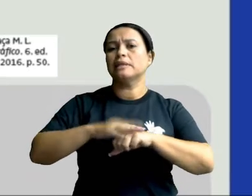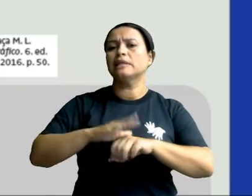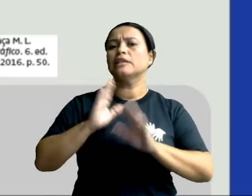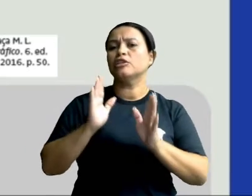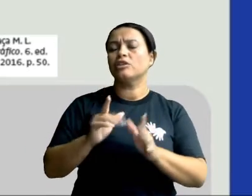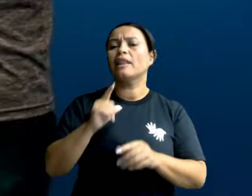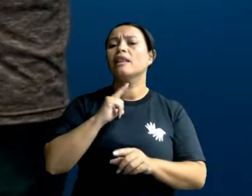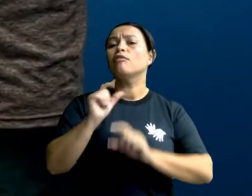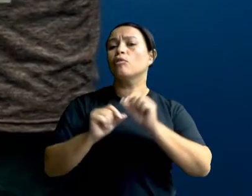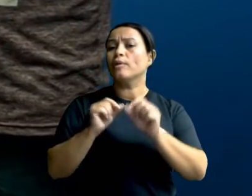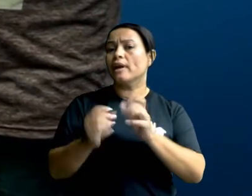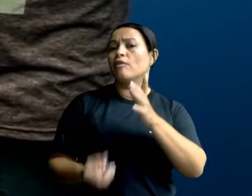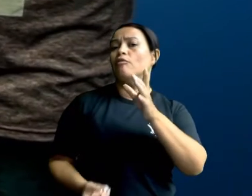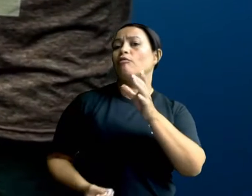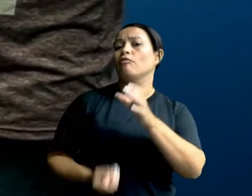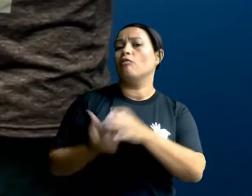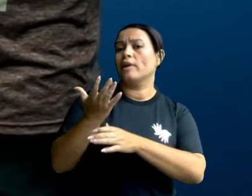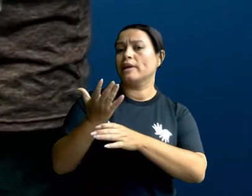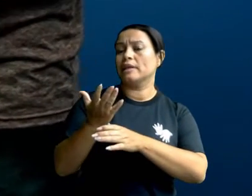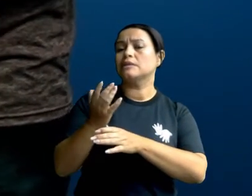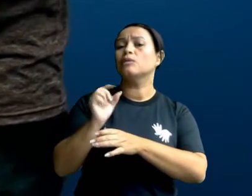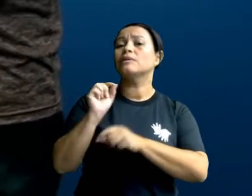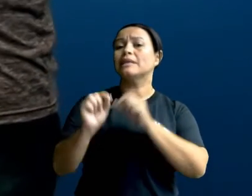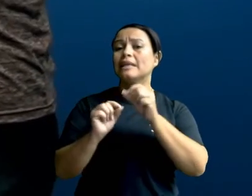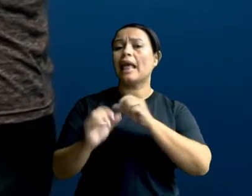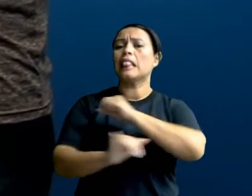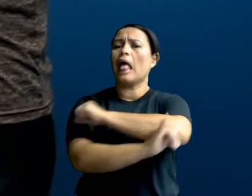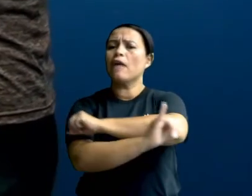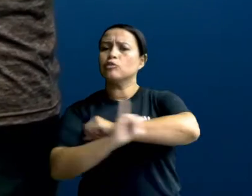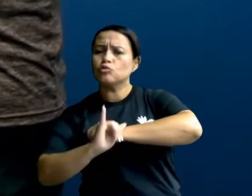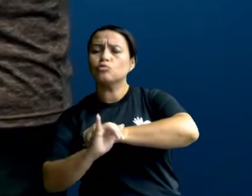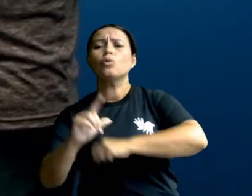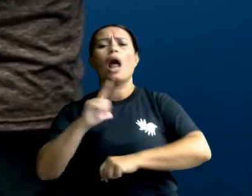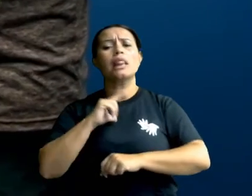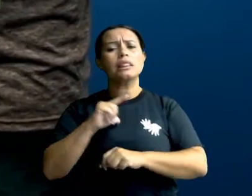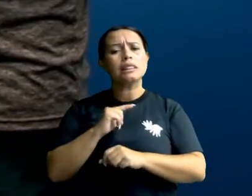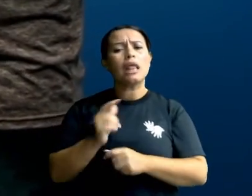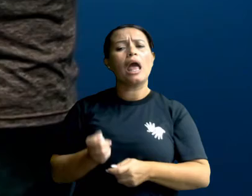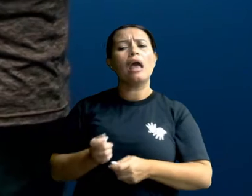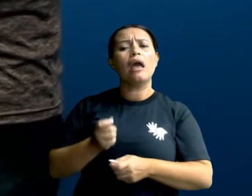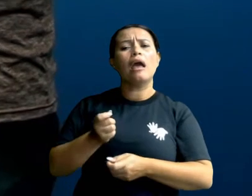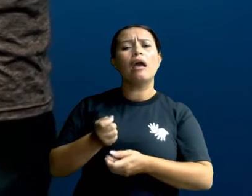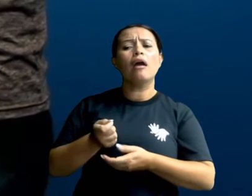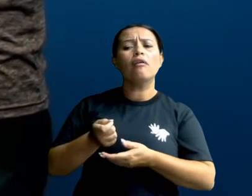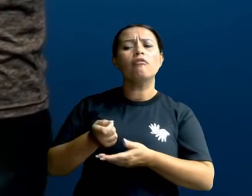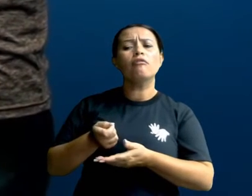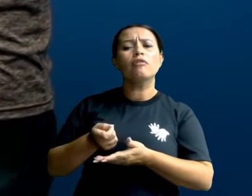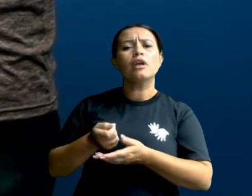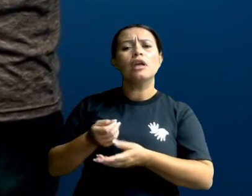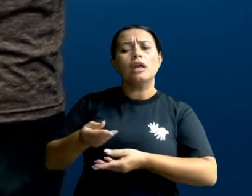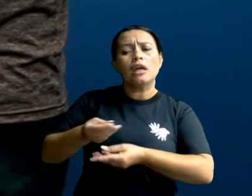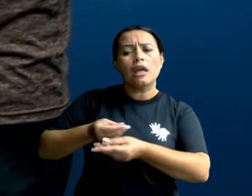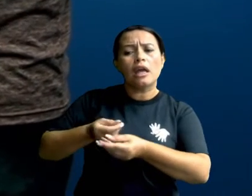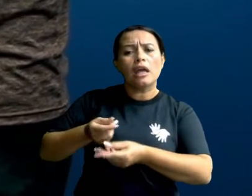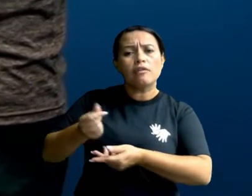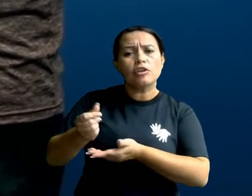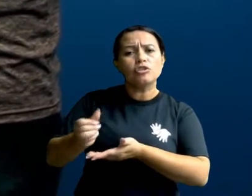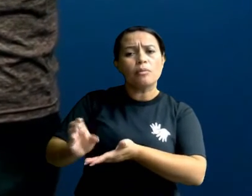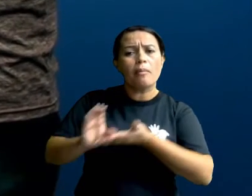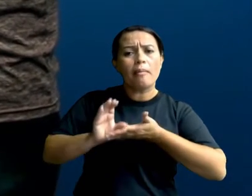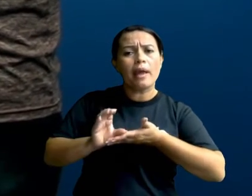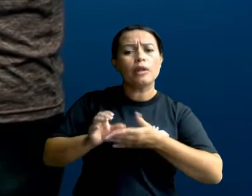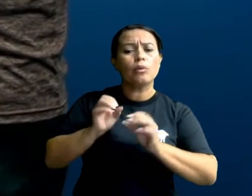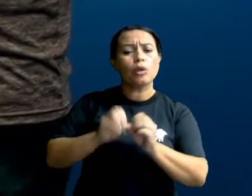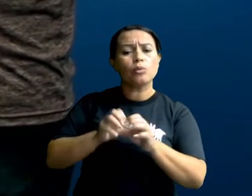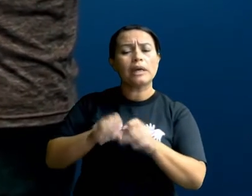foram tomadas foi a criação de grande infraestrutura. Houve investimento em educação, investimento em formação